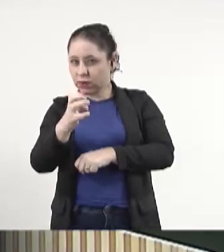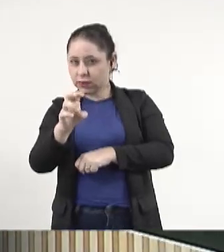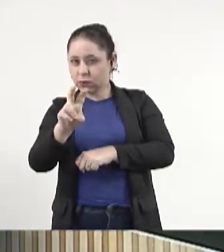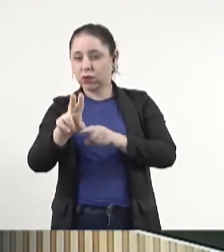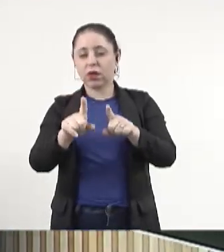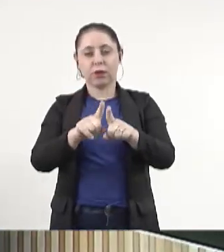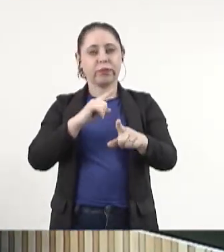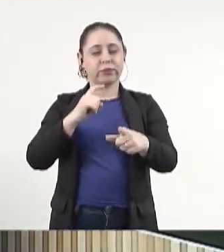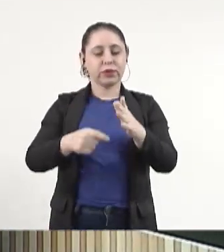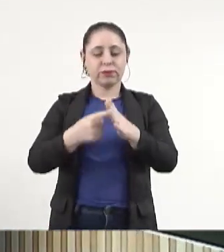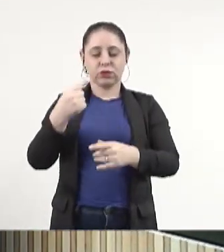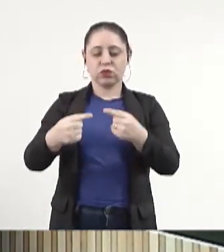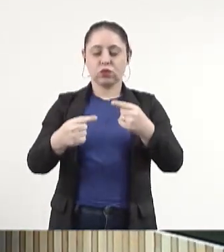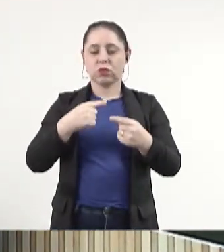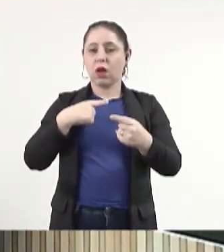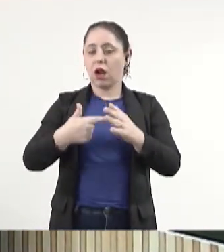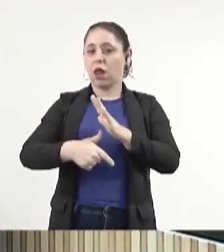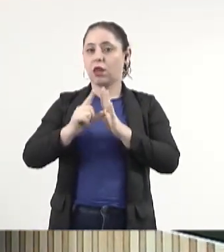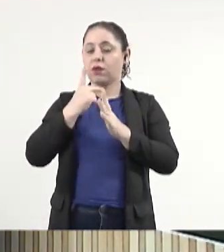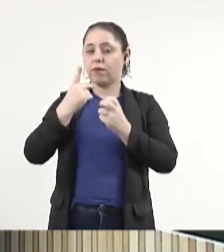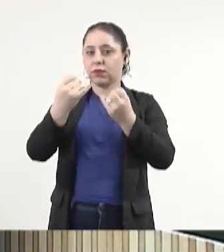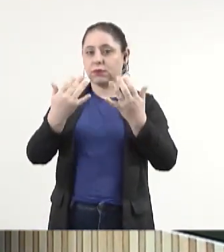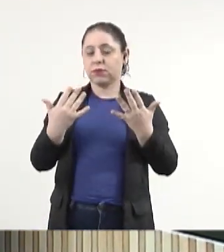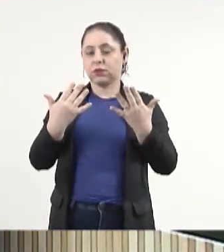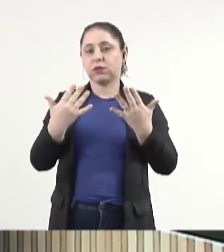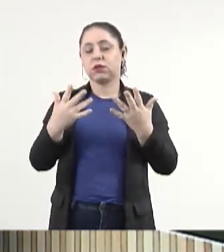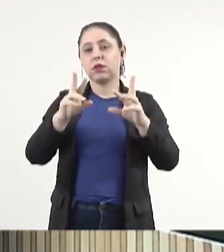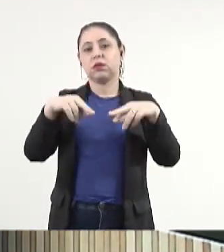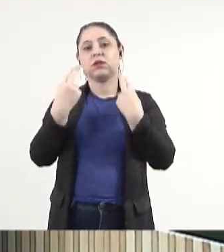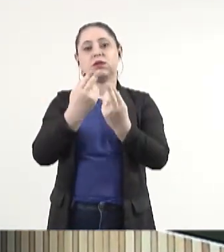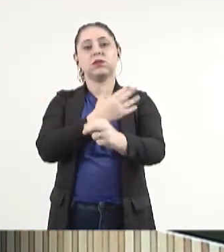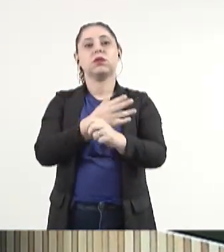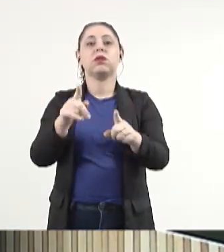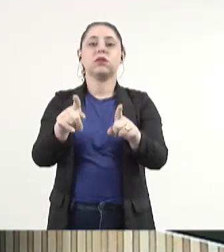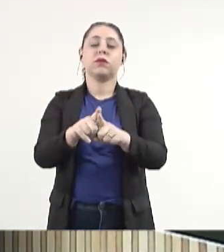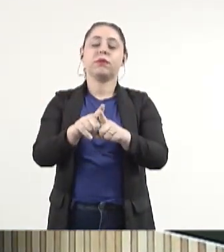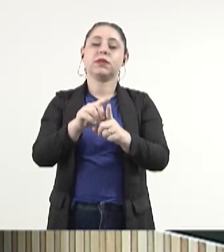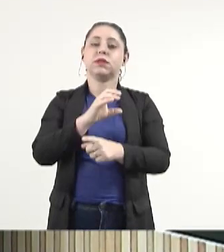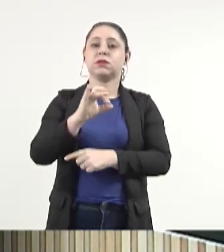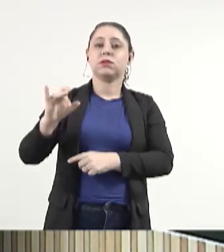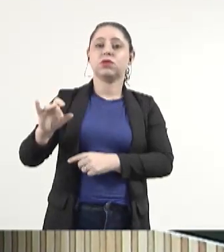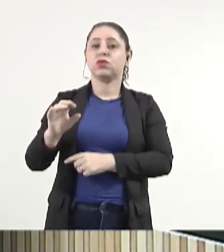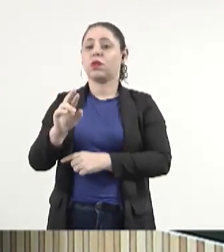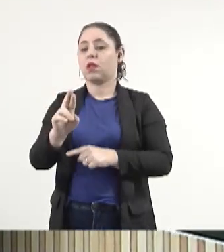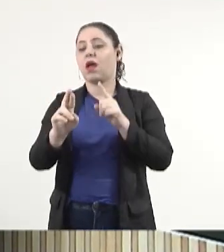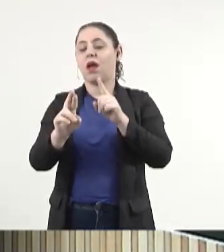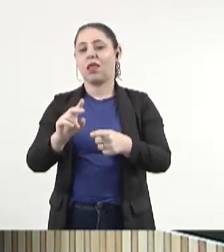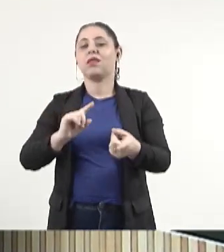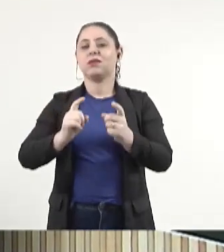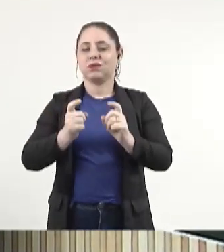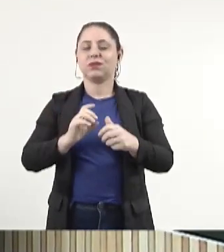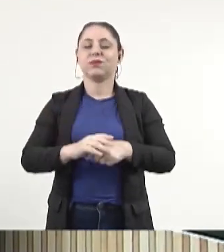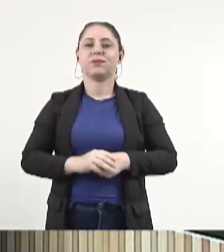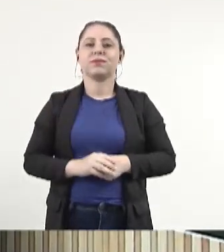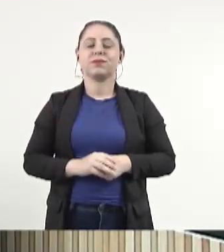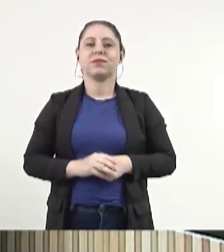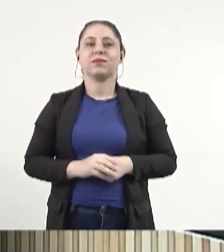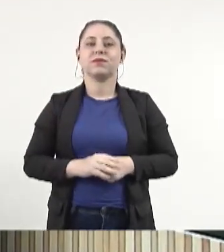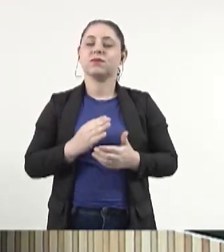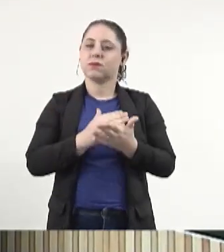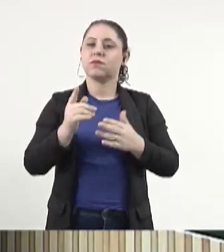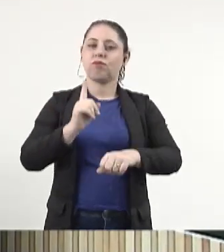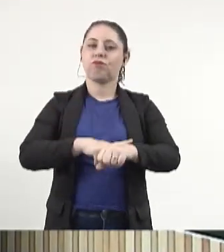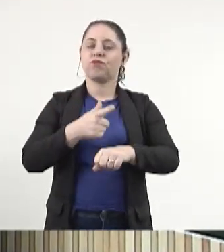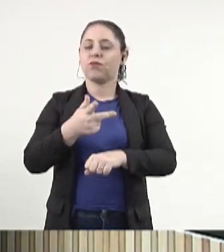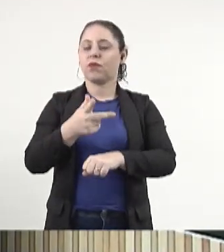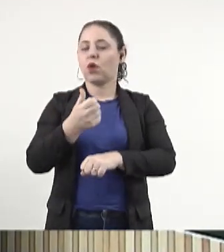discussão ao vivo, já antecipando que deve ser debate na sessão plenária e também na Comissão de Constituição, Justiça e Redação, cuja reunião